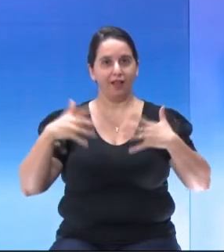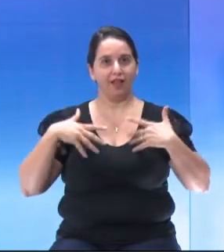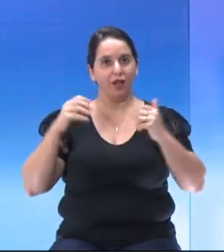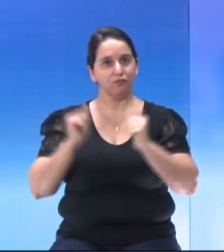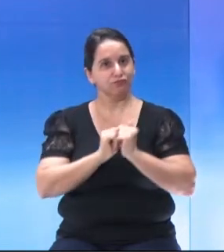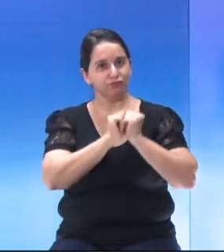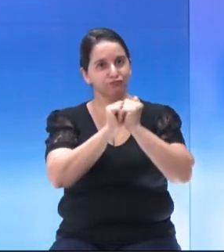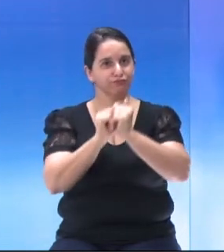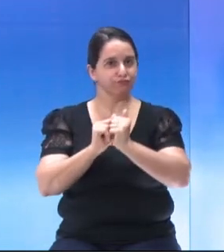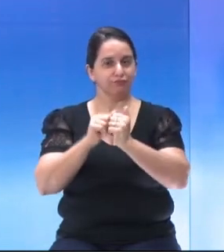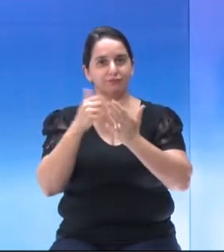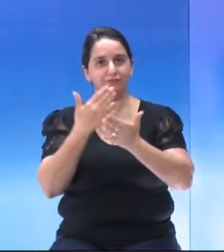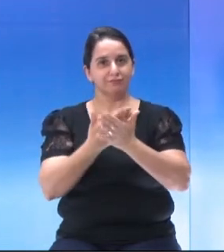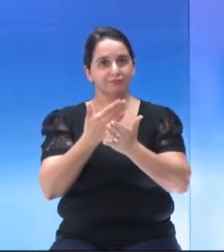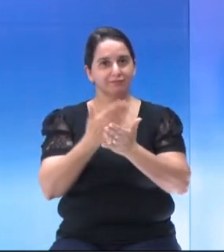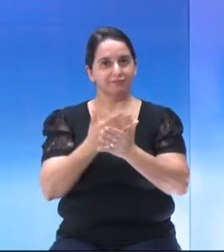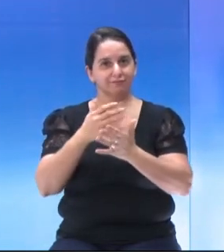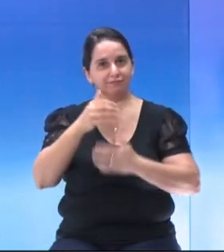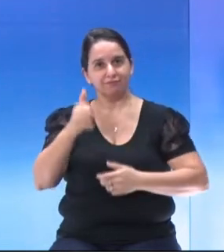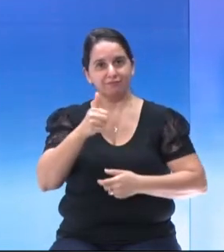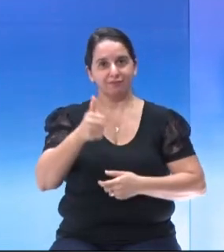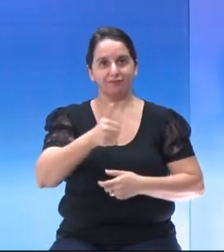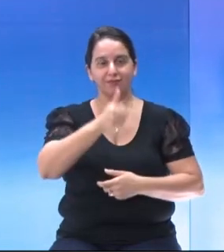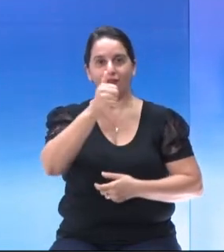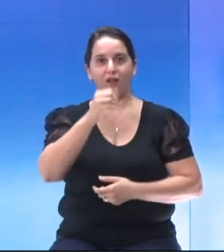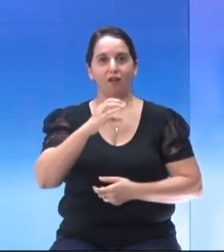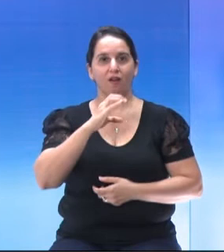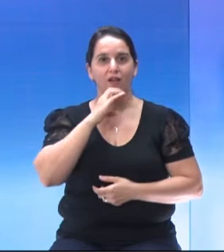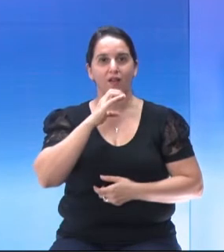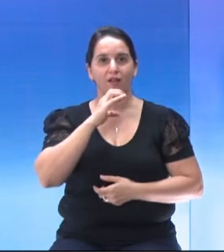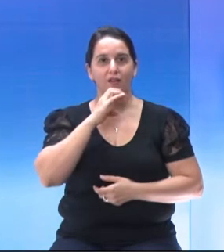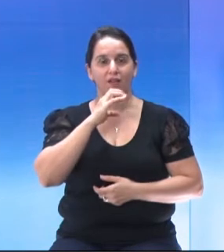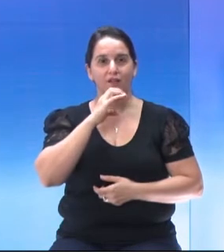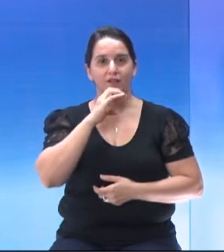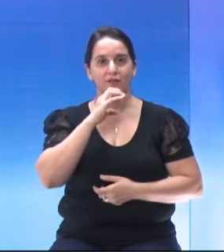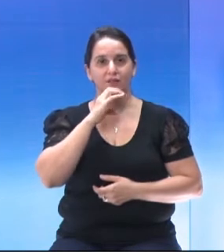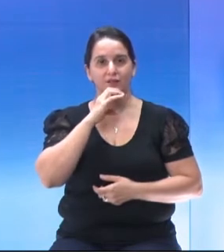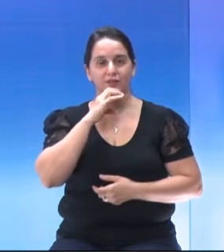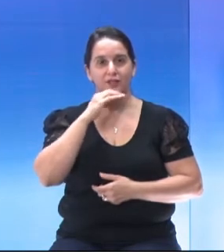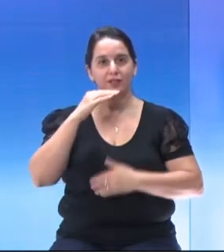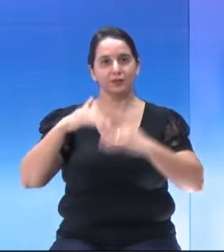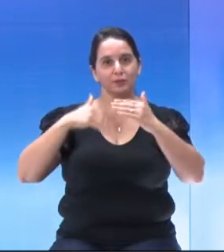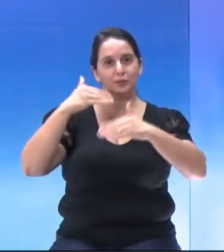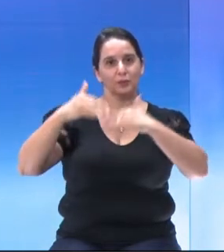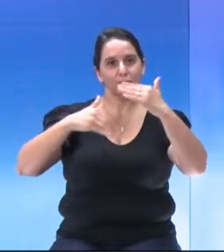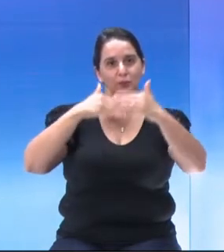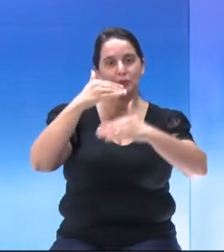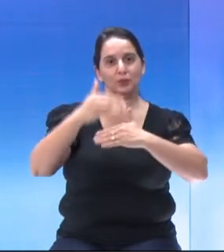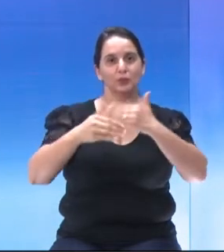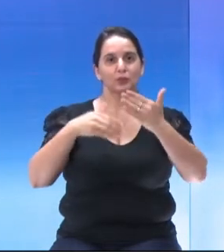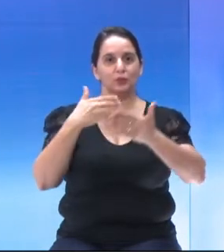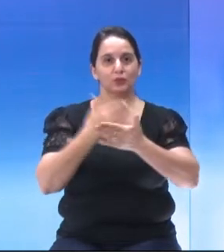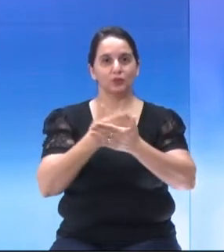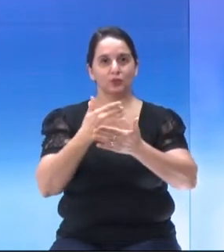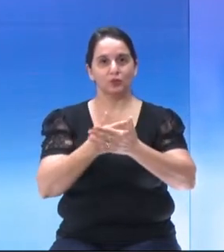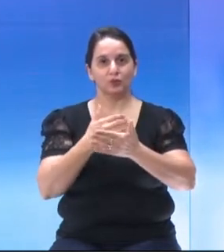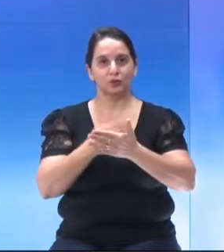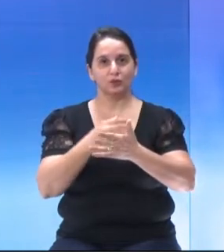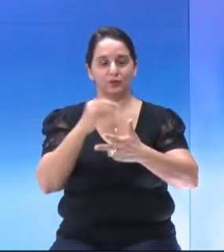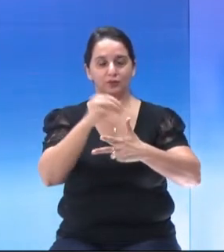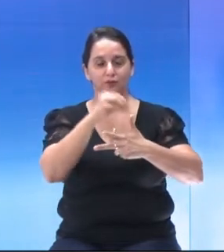uma aula para enriquecer os seus conhecimentos aí nessa trajetória aí para o